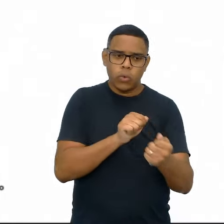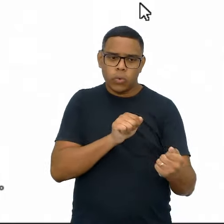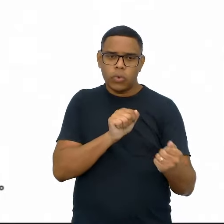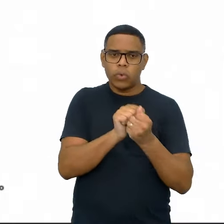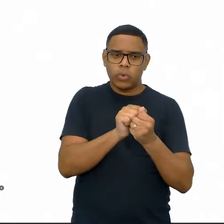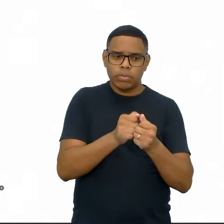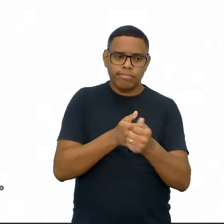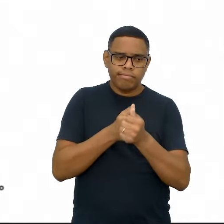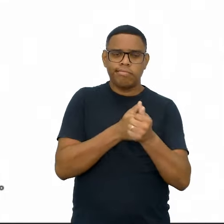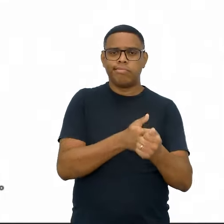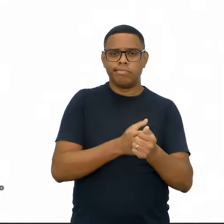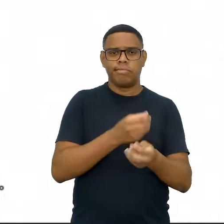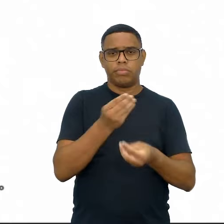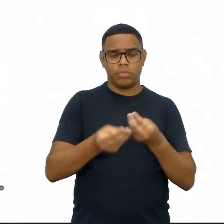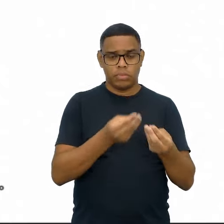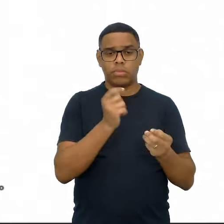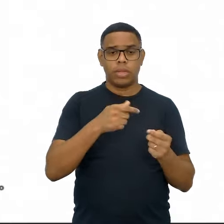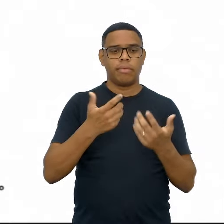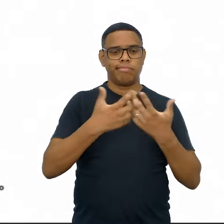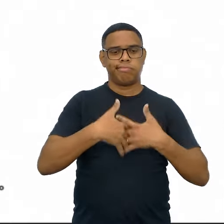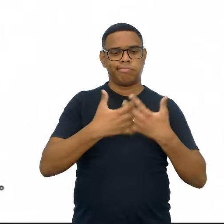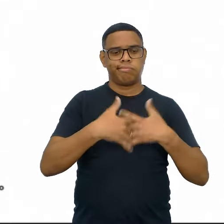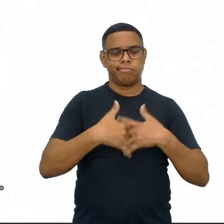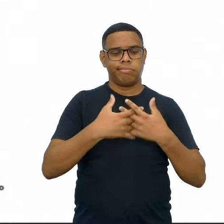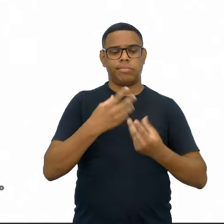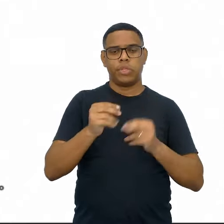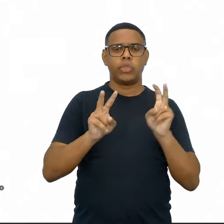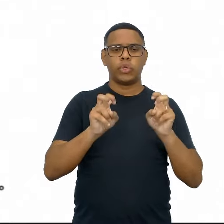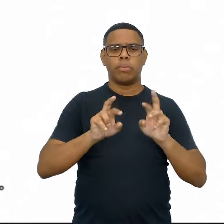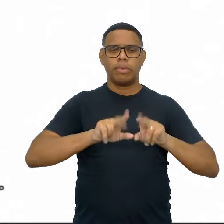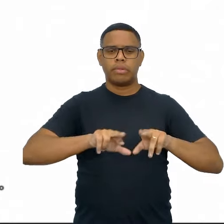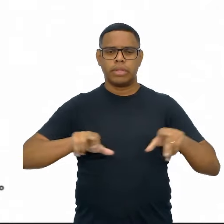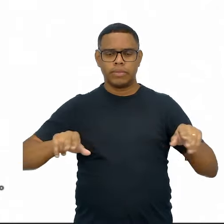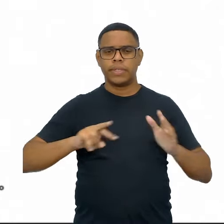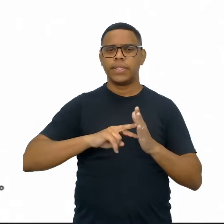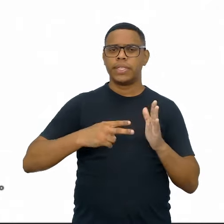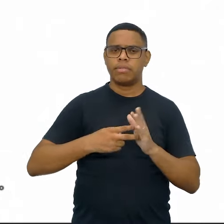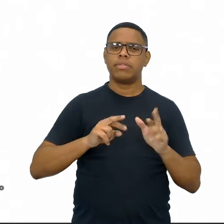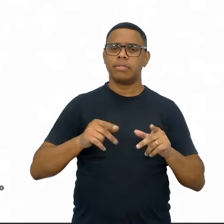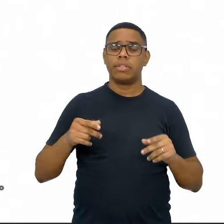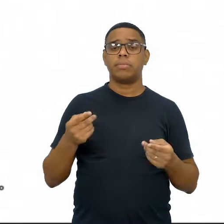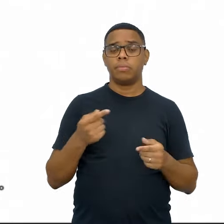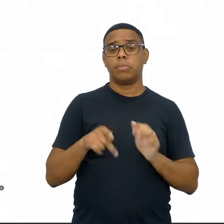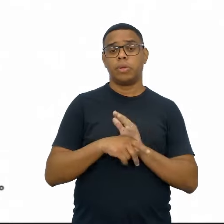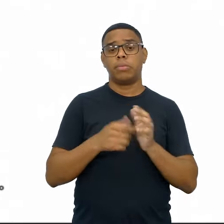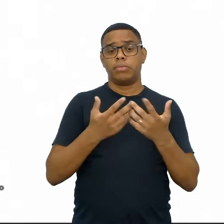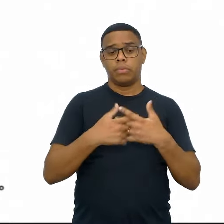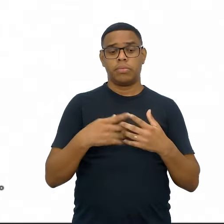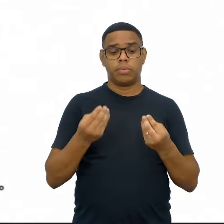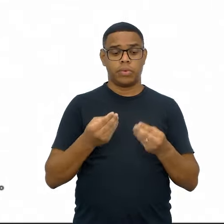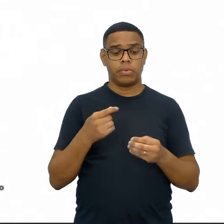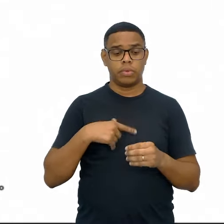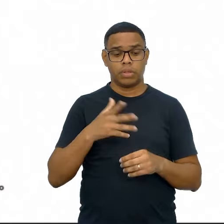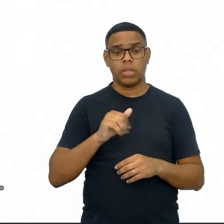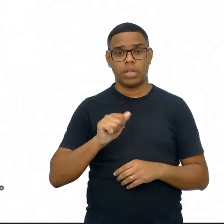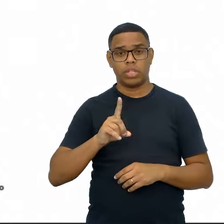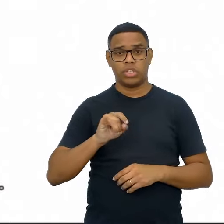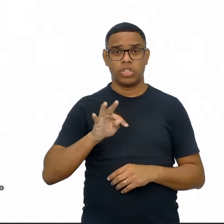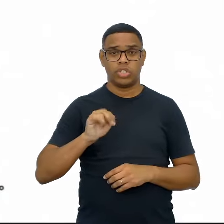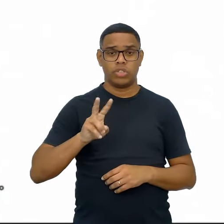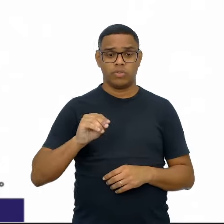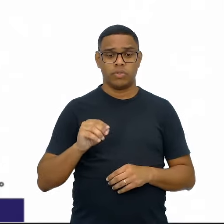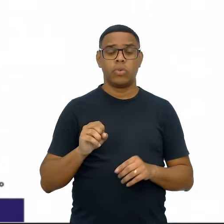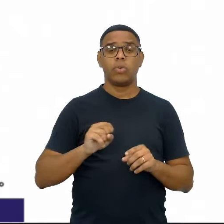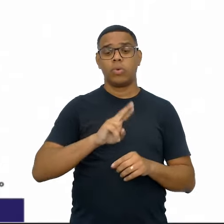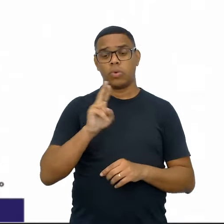né, trazendo as situações que permitam uma reflexão sobre os diferentes sentidos que os problemas apresentam, tanto no campo aditivo, né,